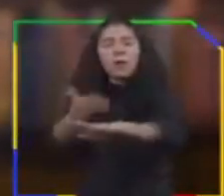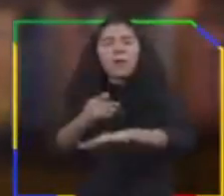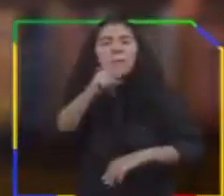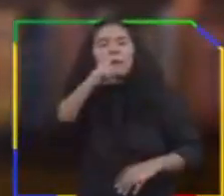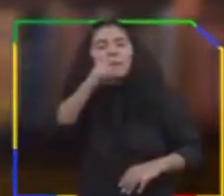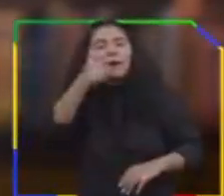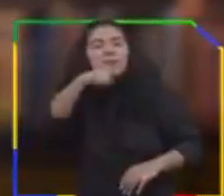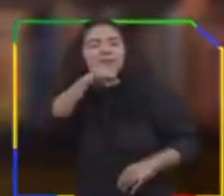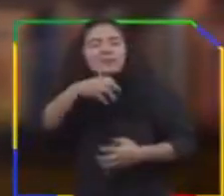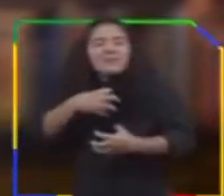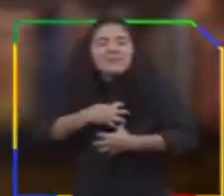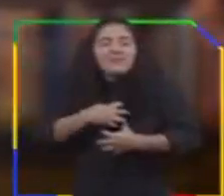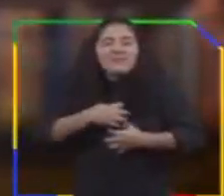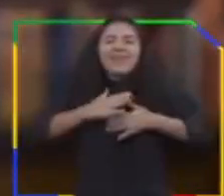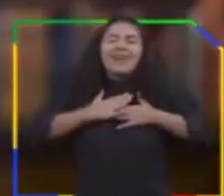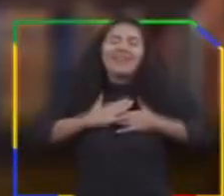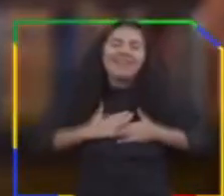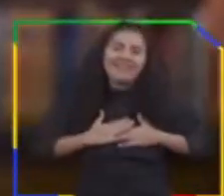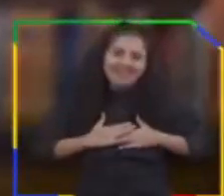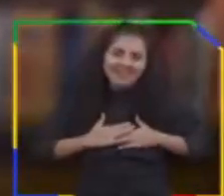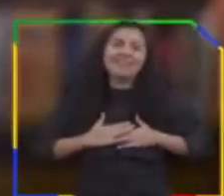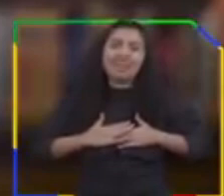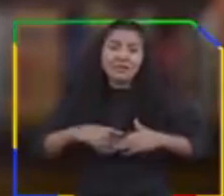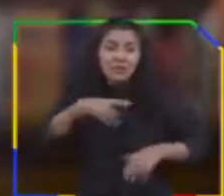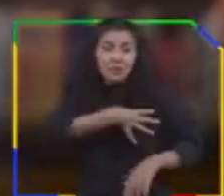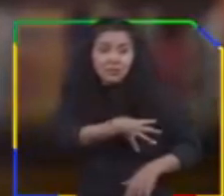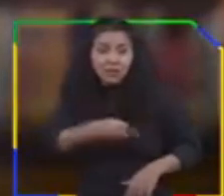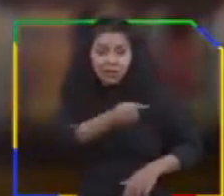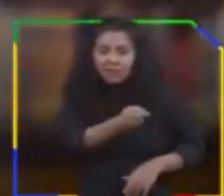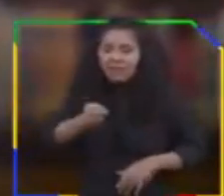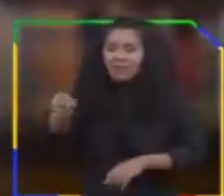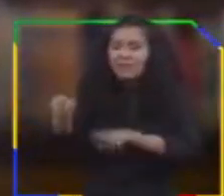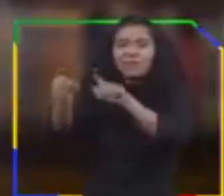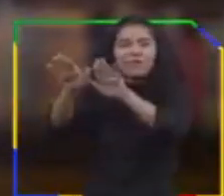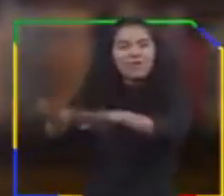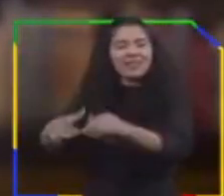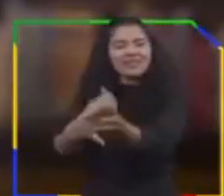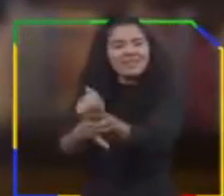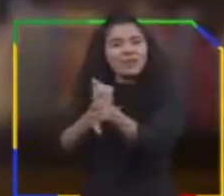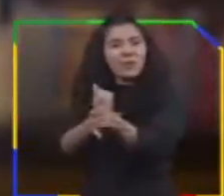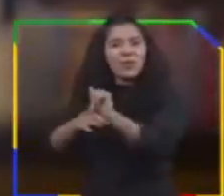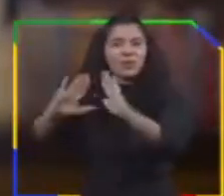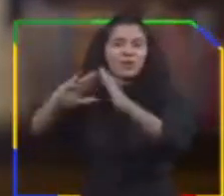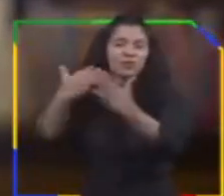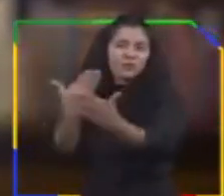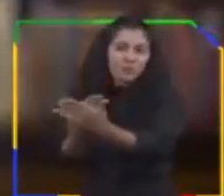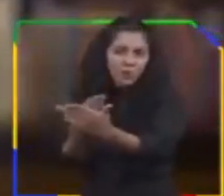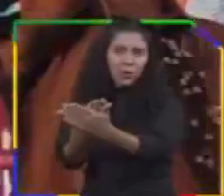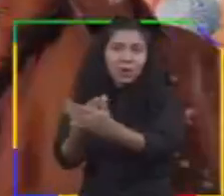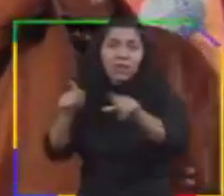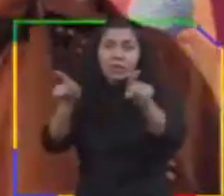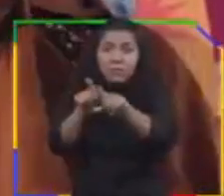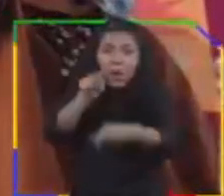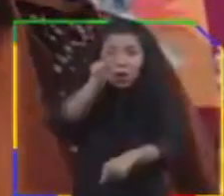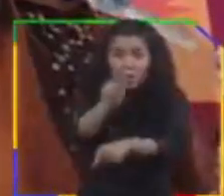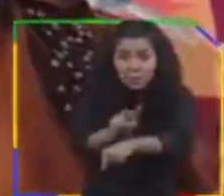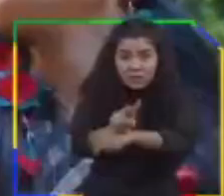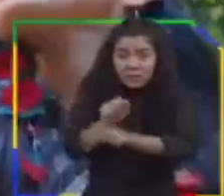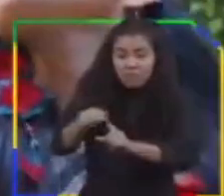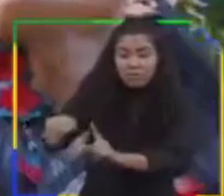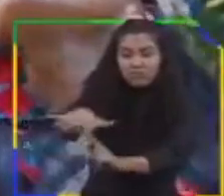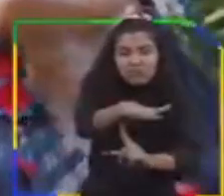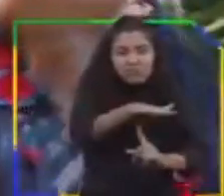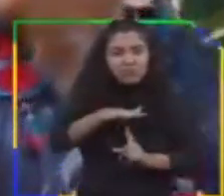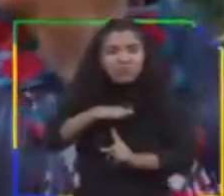e às mães a tranquilidade de saberem que seus filhos passam o dia em segurança na escola. A proteção do